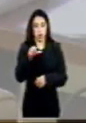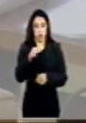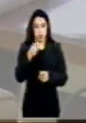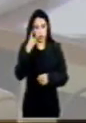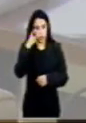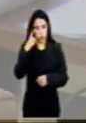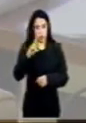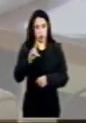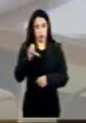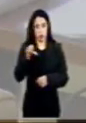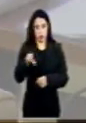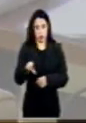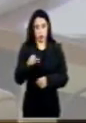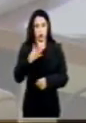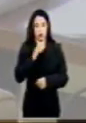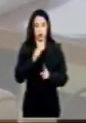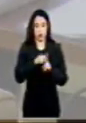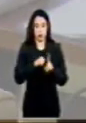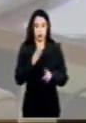recurso ordinário